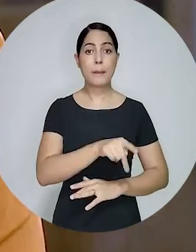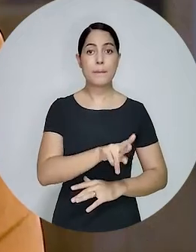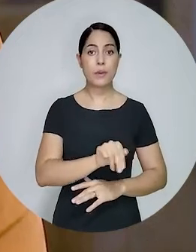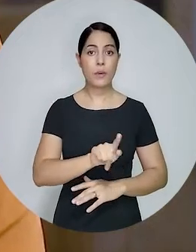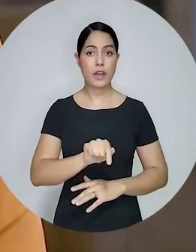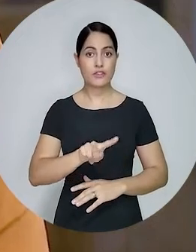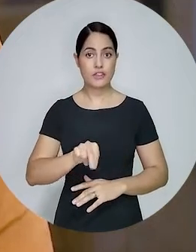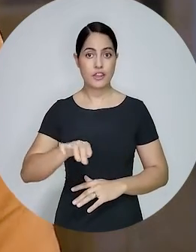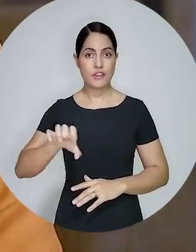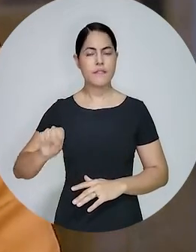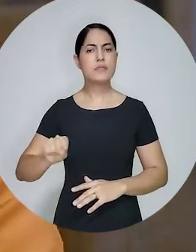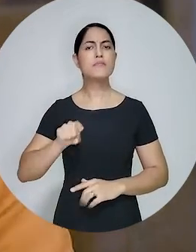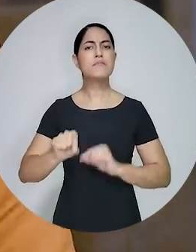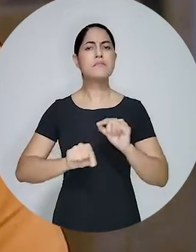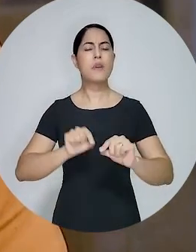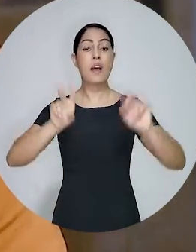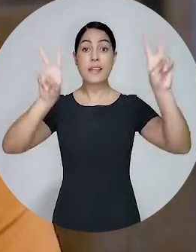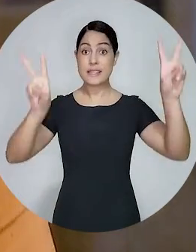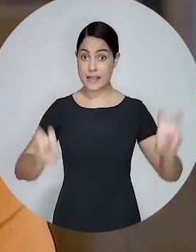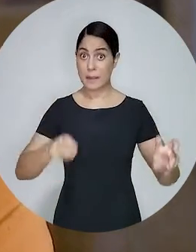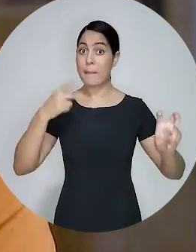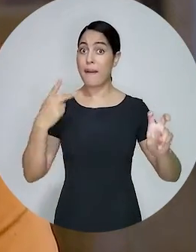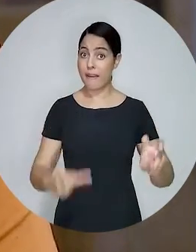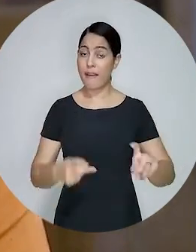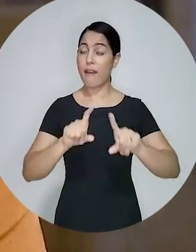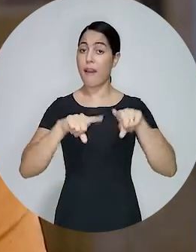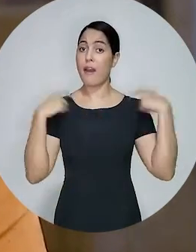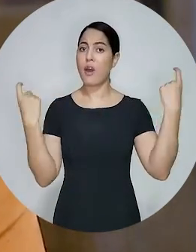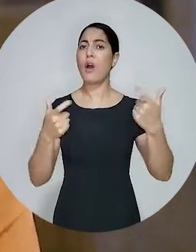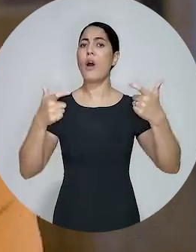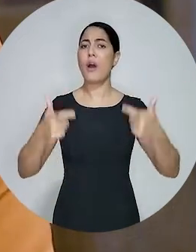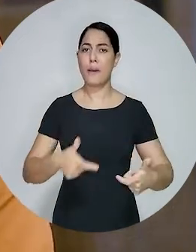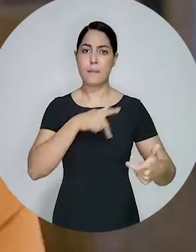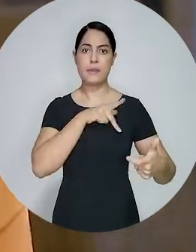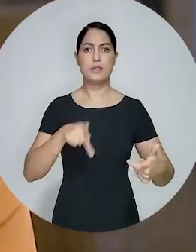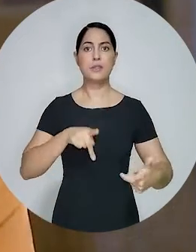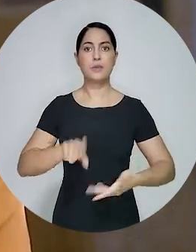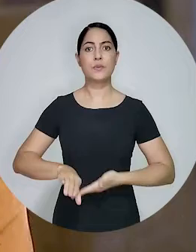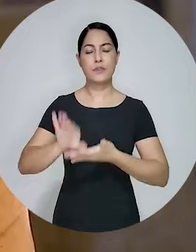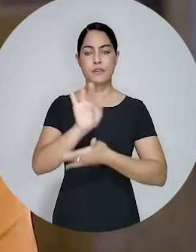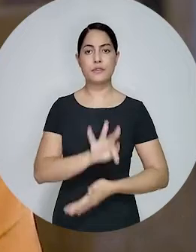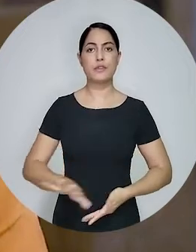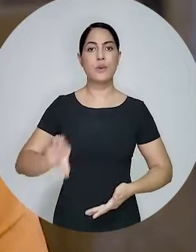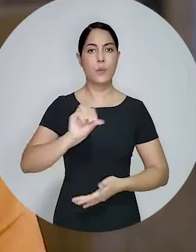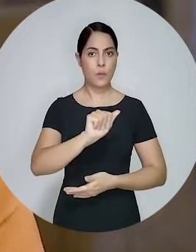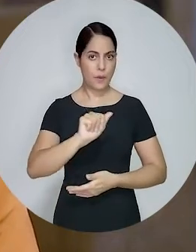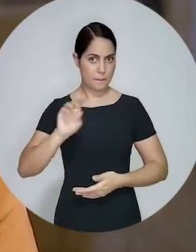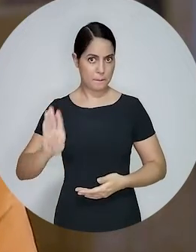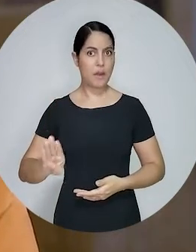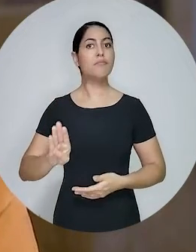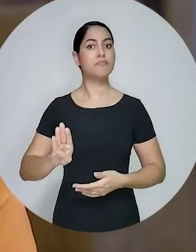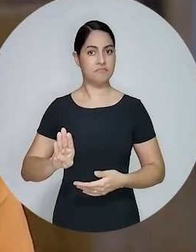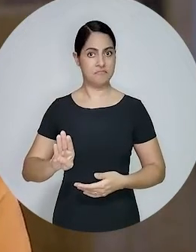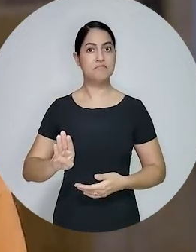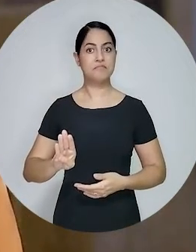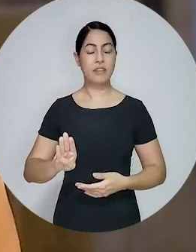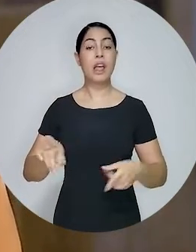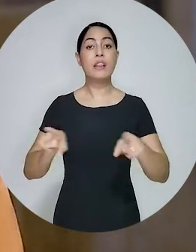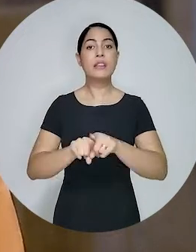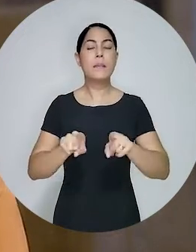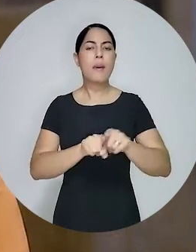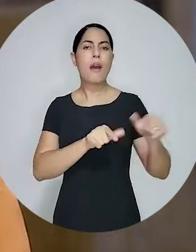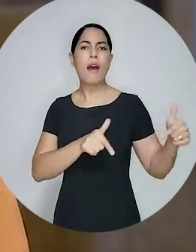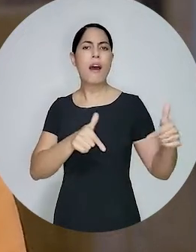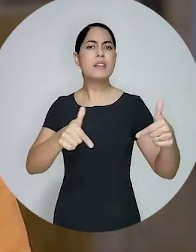Prerrogativas da advocacia. Esse assunto foi pauta de reunião realizada na presidência do Conselho Federal da Ordem dos Advogados